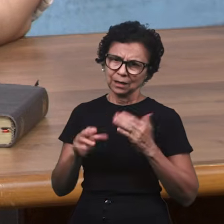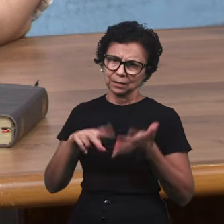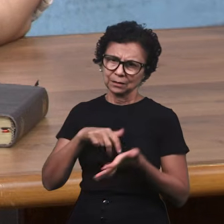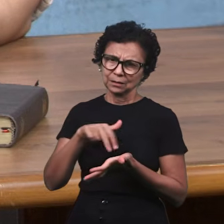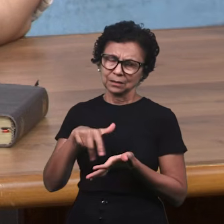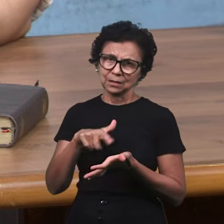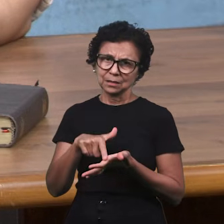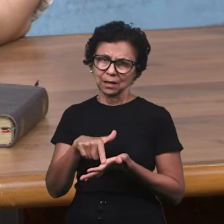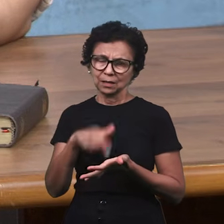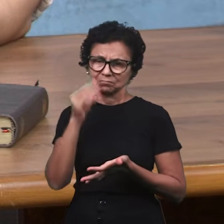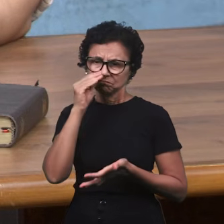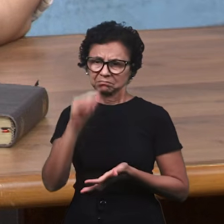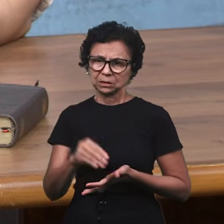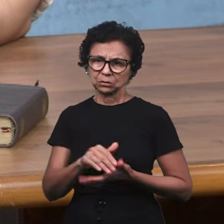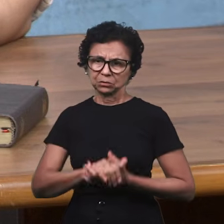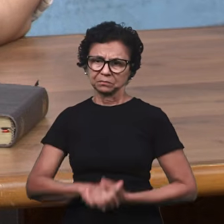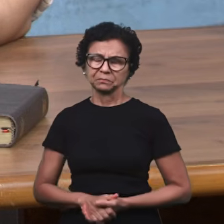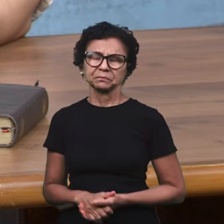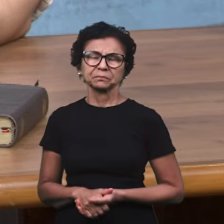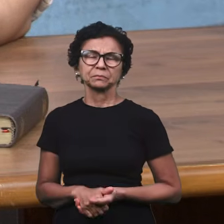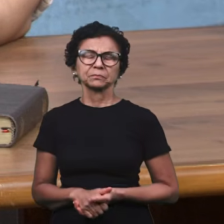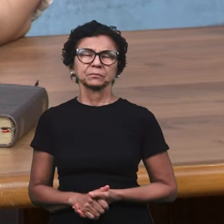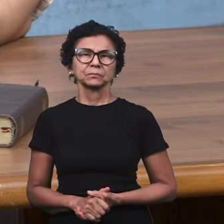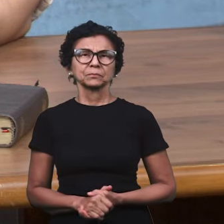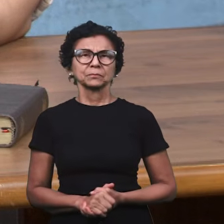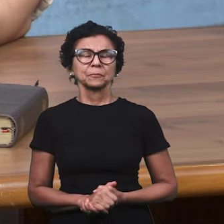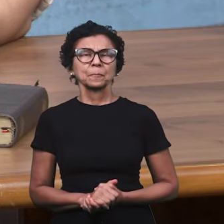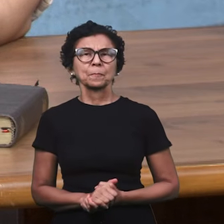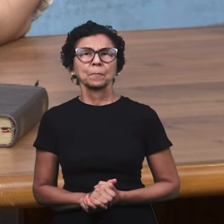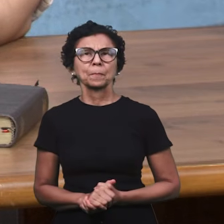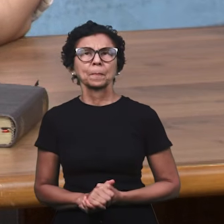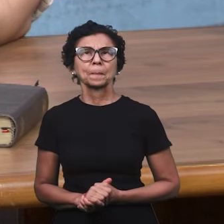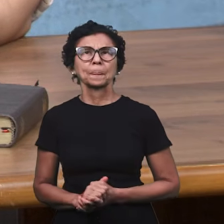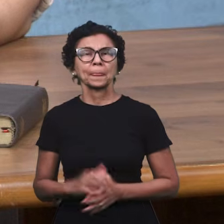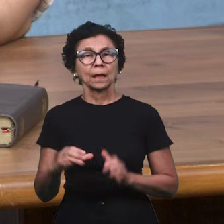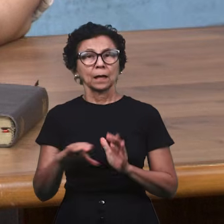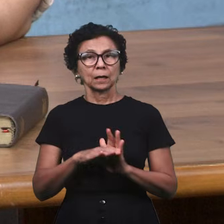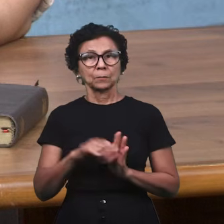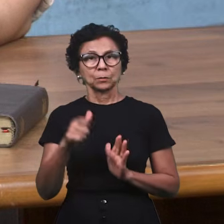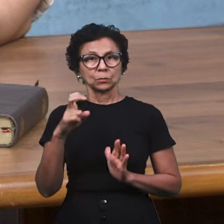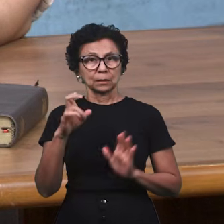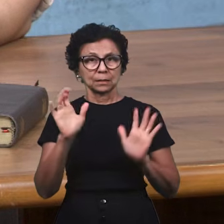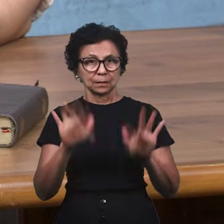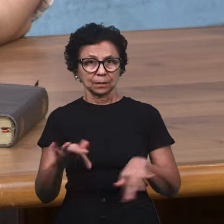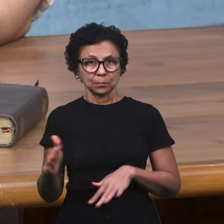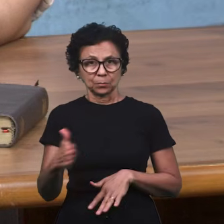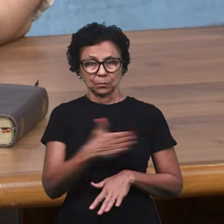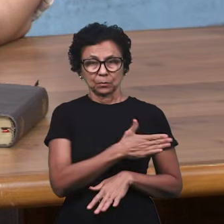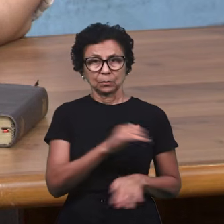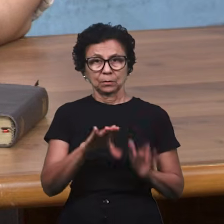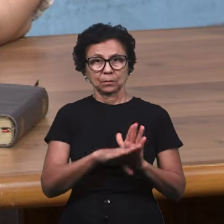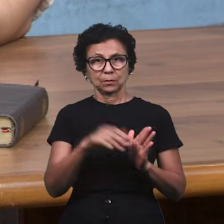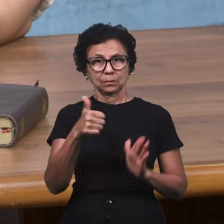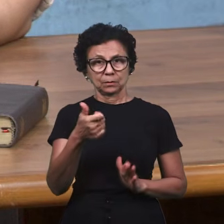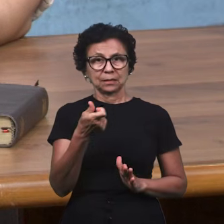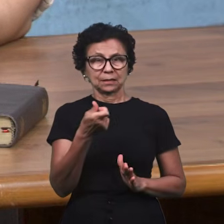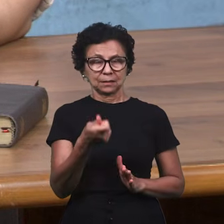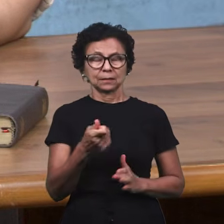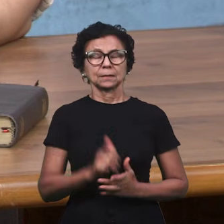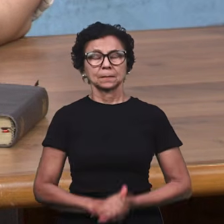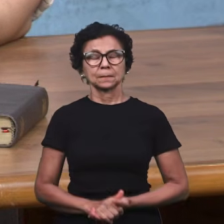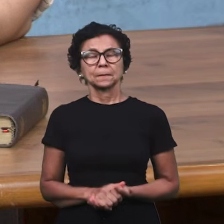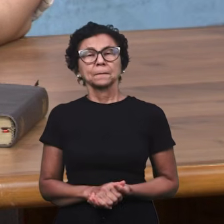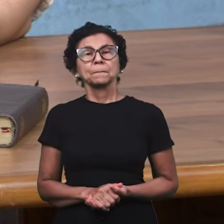Nós terminamos aqui o capítulo 15, mas vamos prosseguindo no 16. Trazendo,